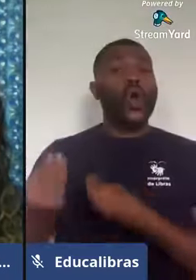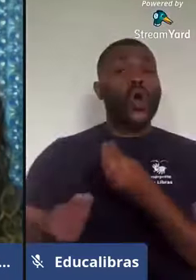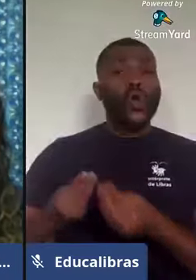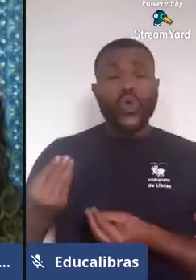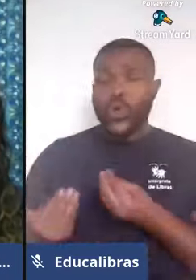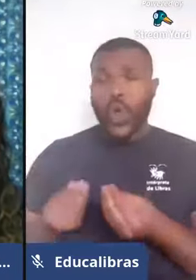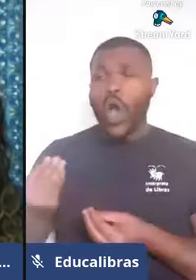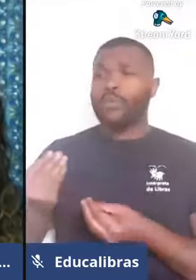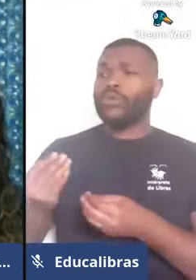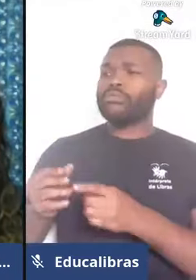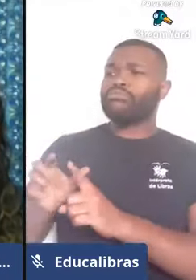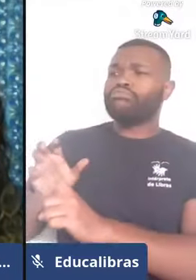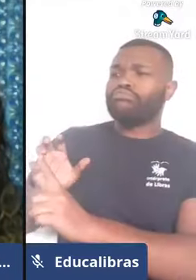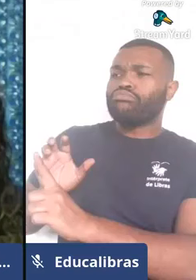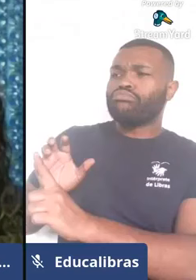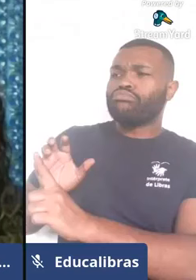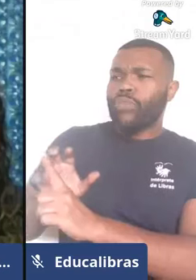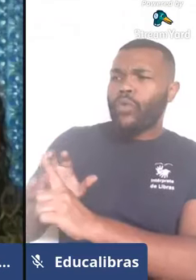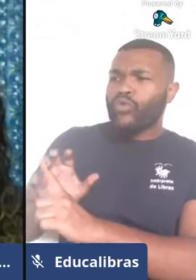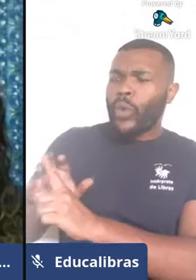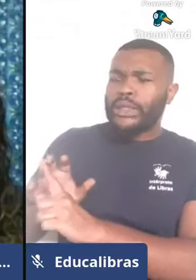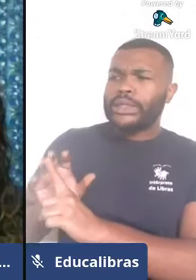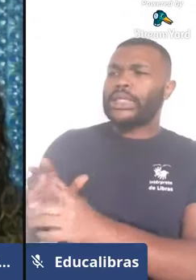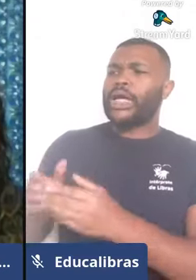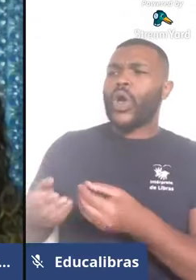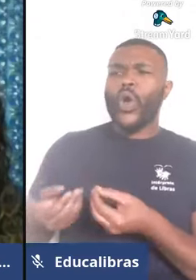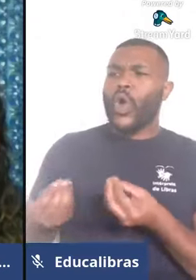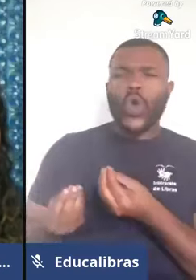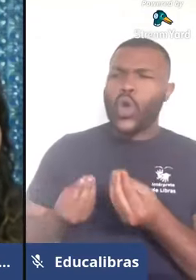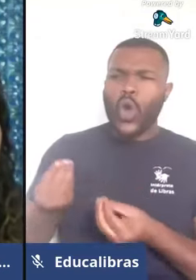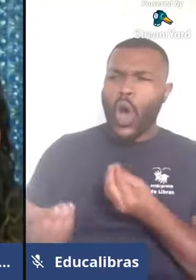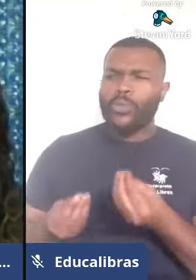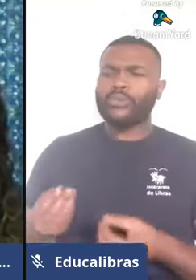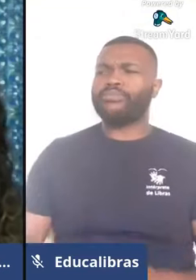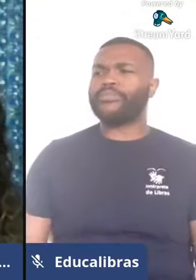influenciaram nesse processo?